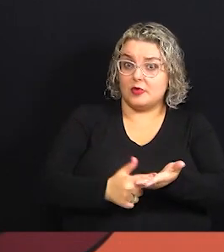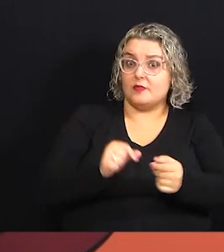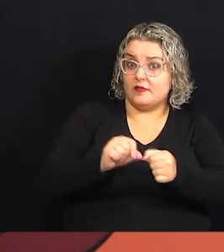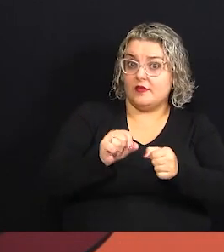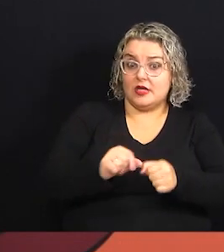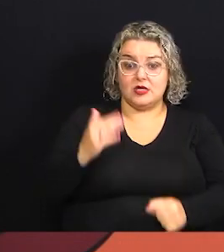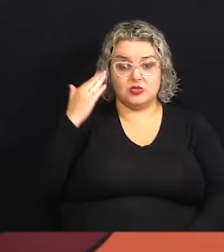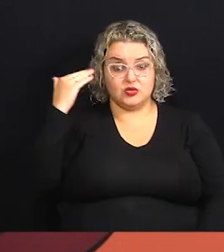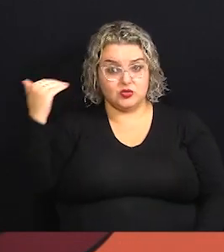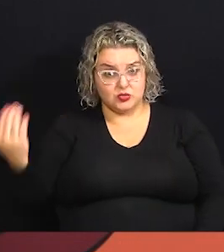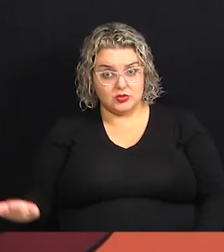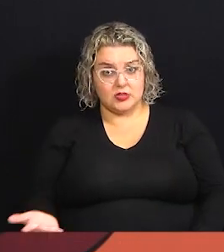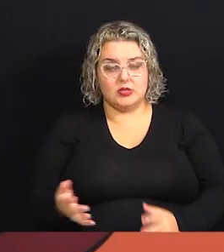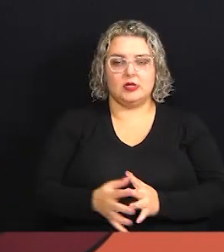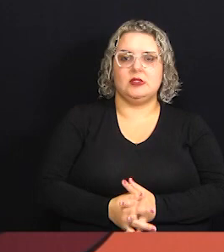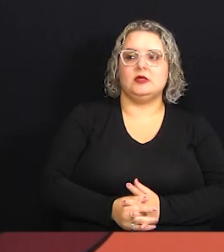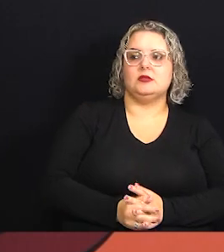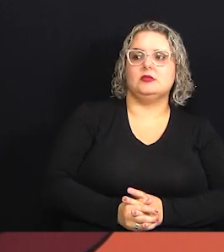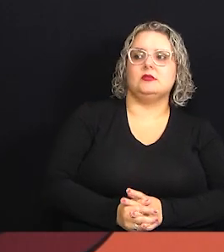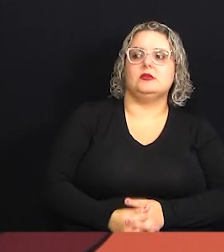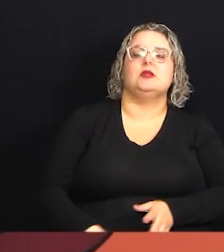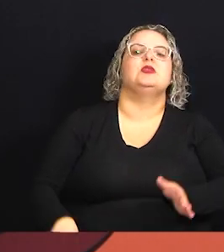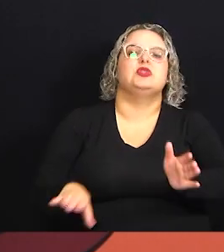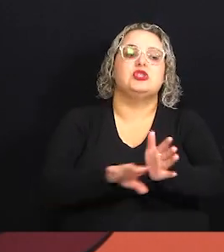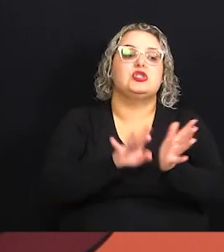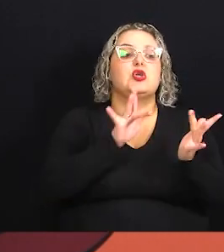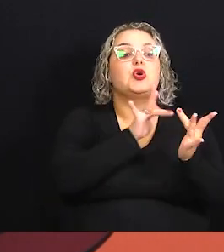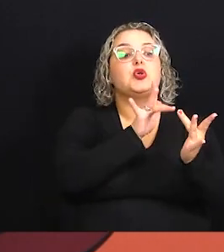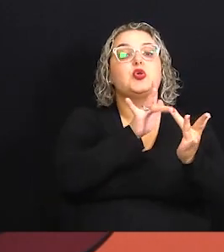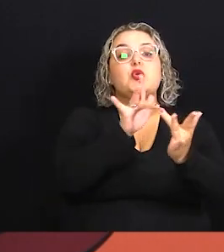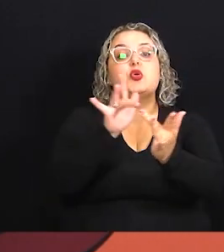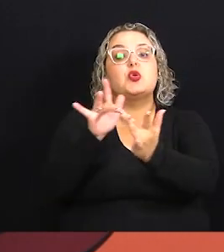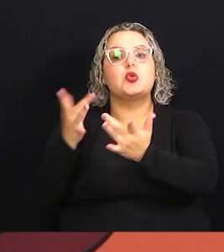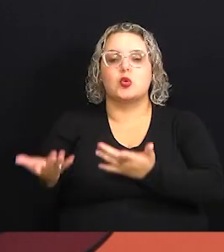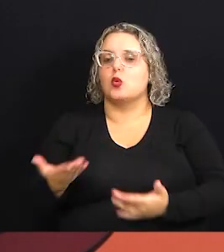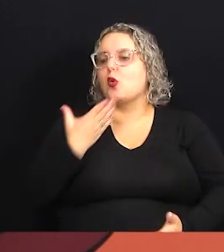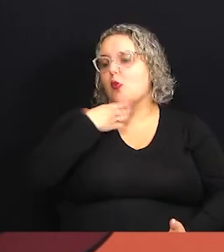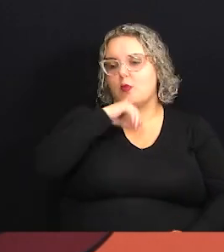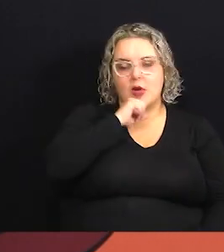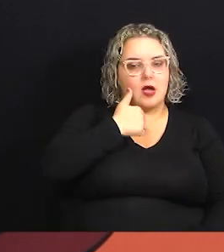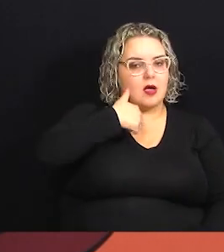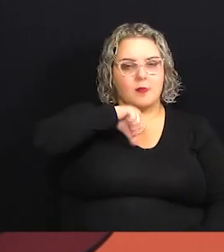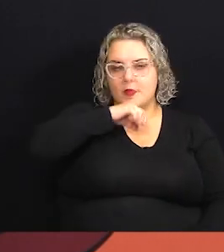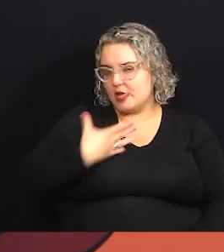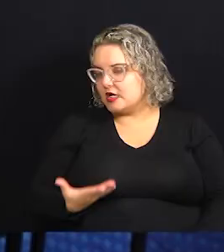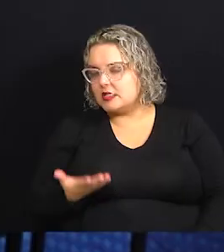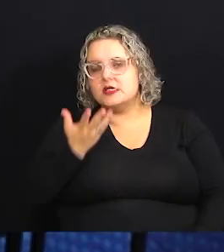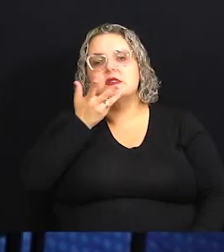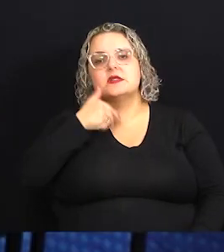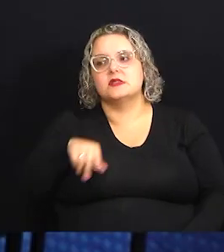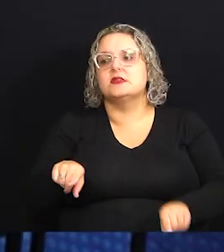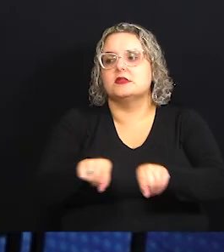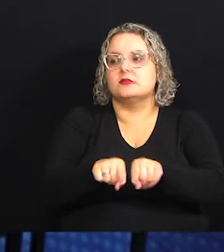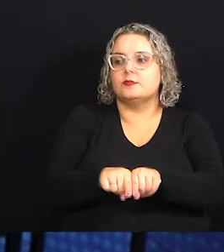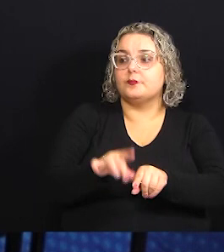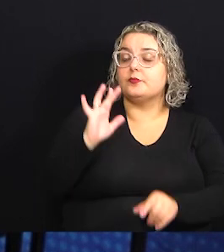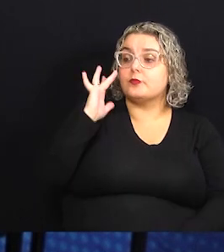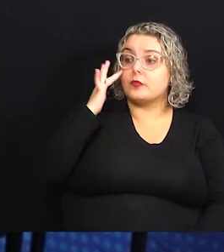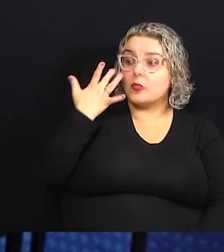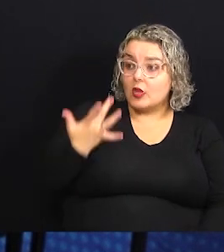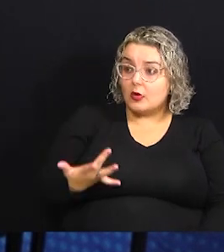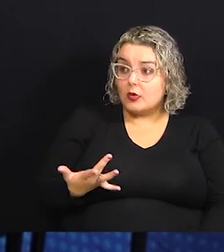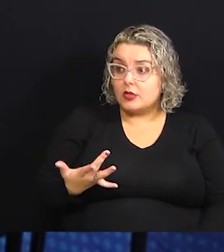tanto sucesso e chegou e tocou, né, pais e crianças? Eu acho